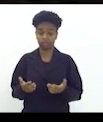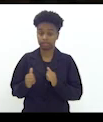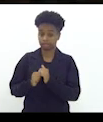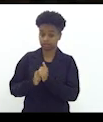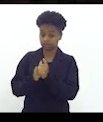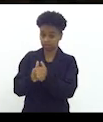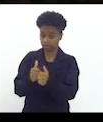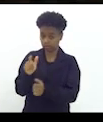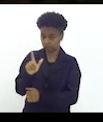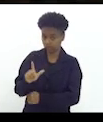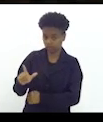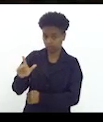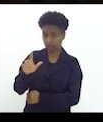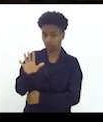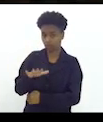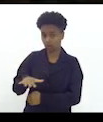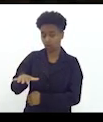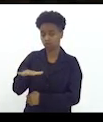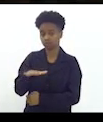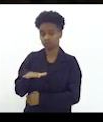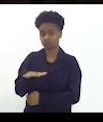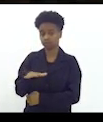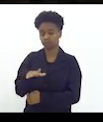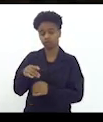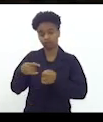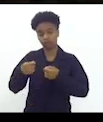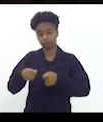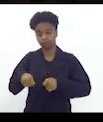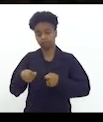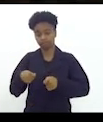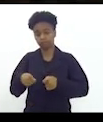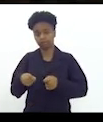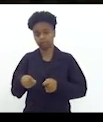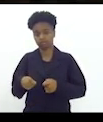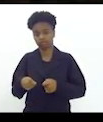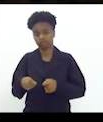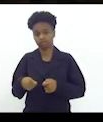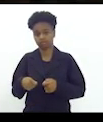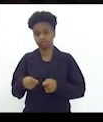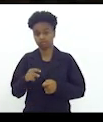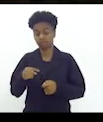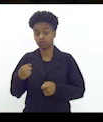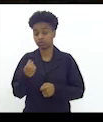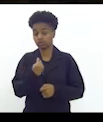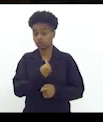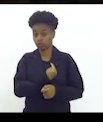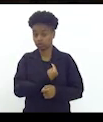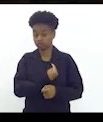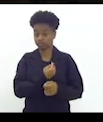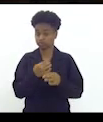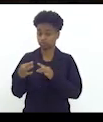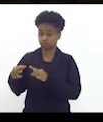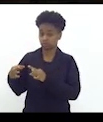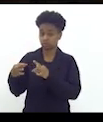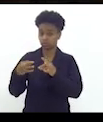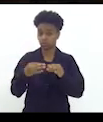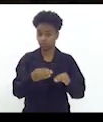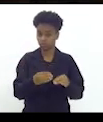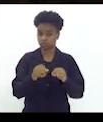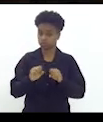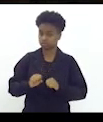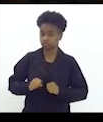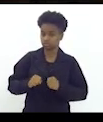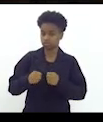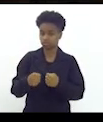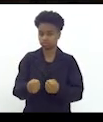lógica, é que é necessário, todos nós que somos